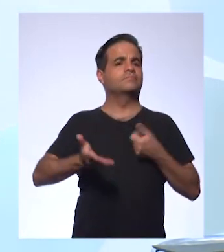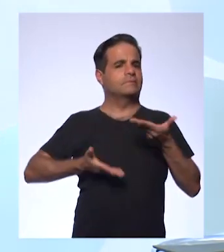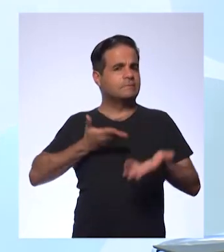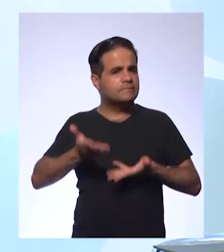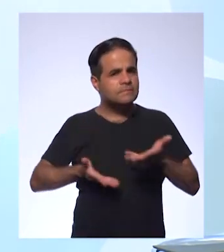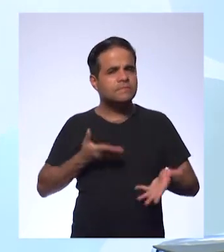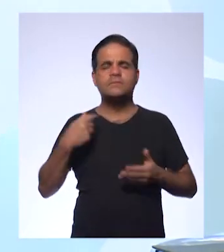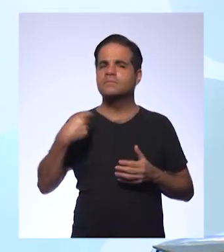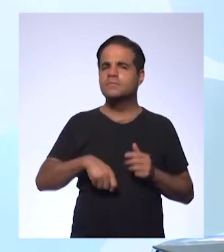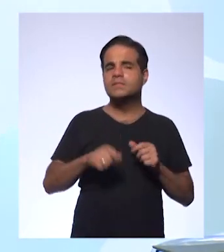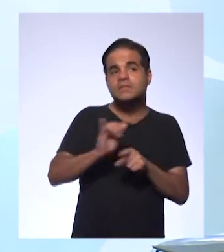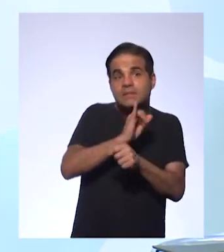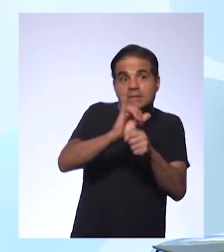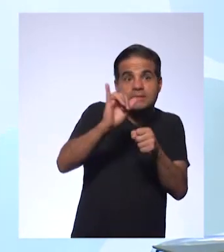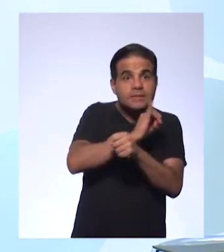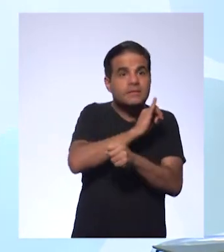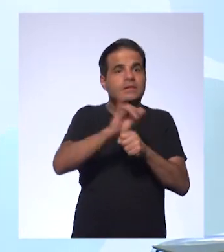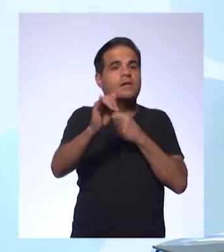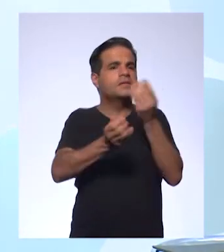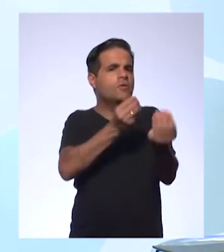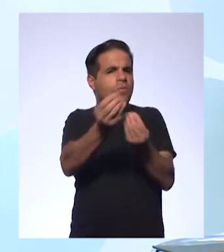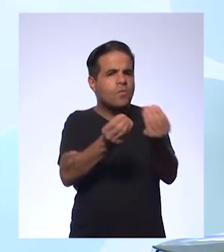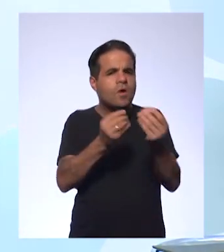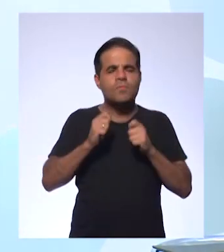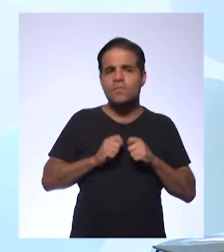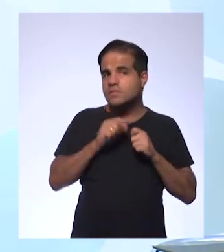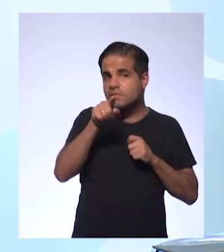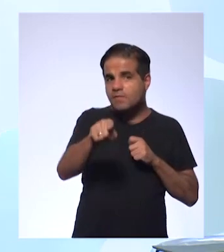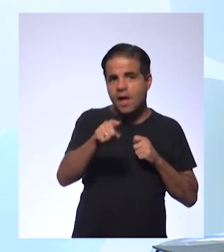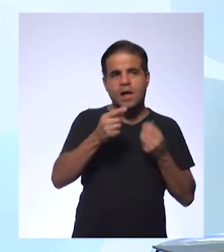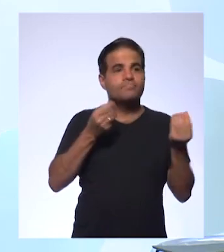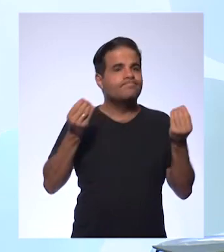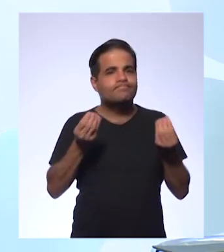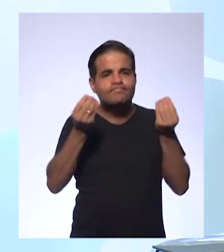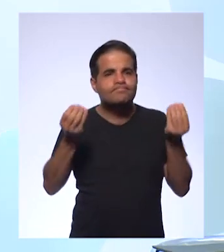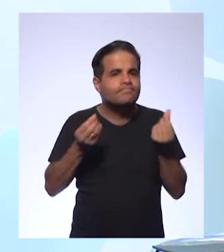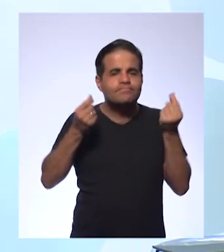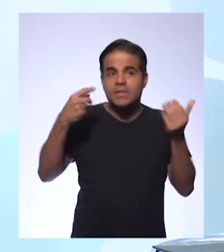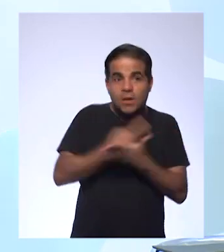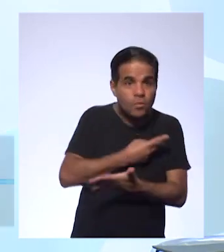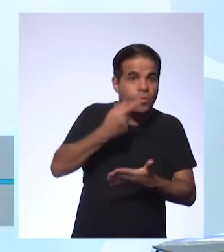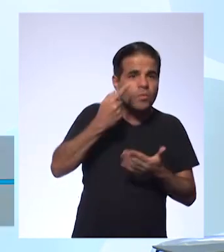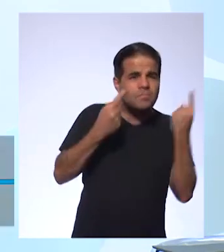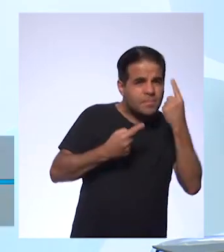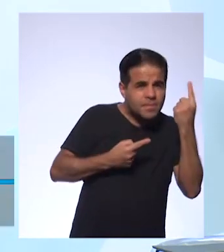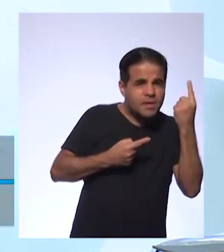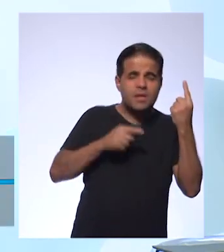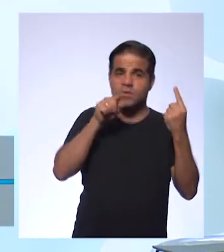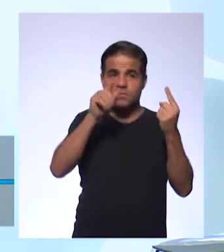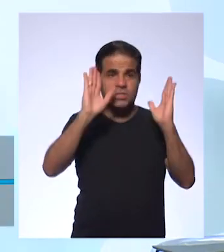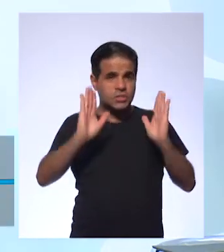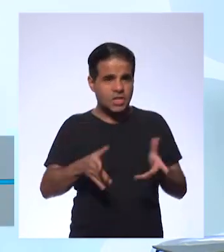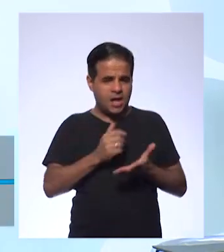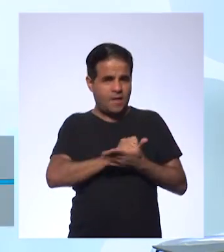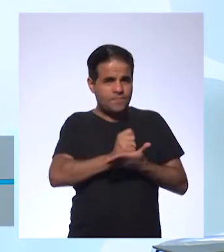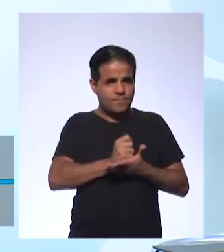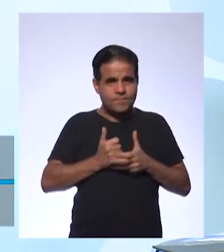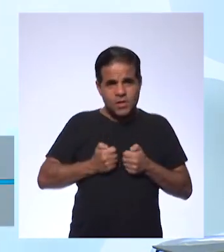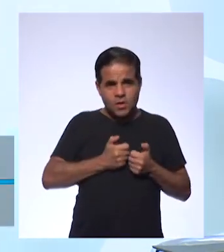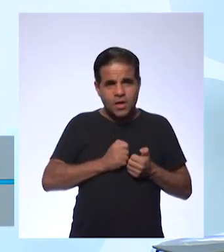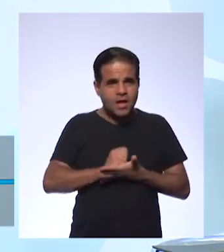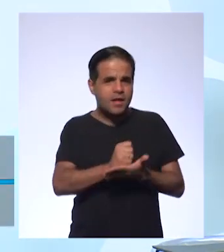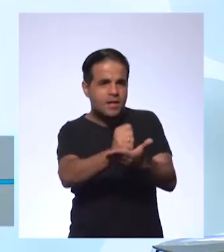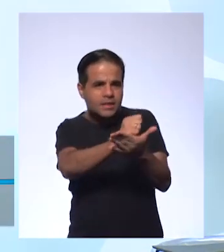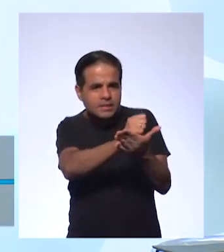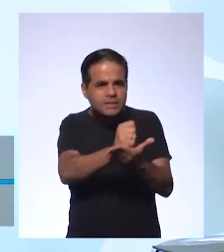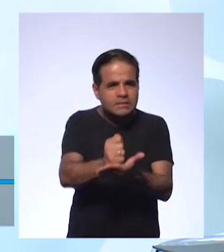Tudo depende das estratégias, de como você faz, de como errou a primeira vez, como você que joga videogame, né? Você que